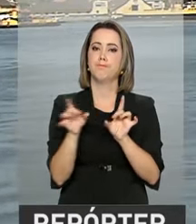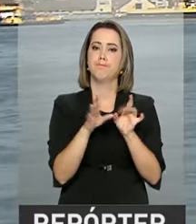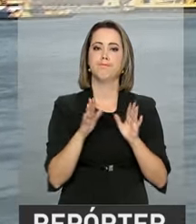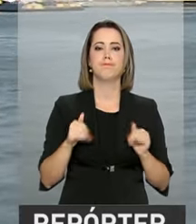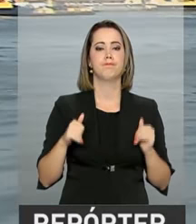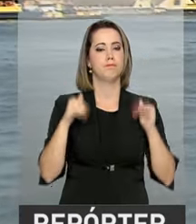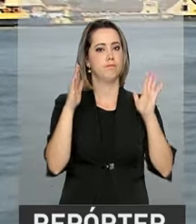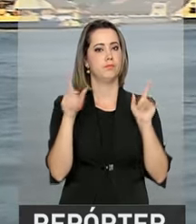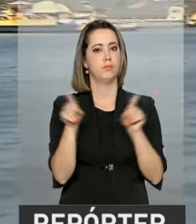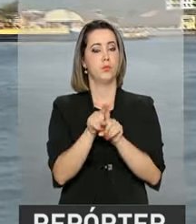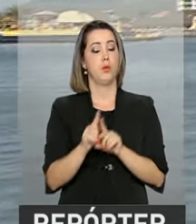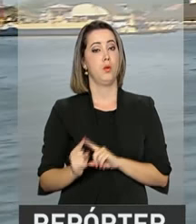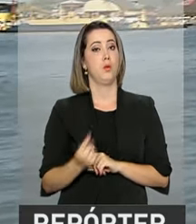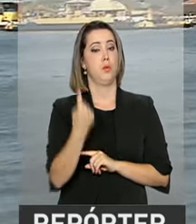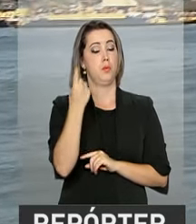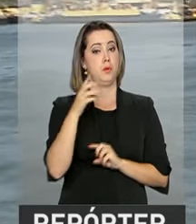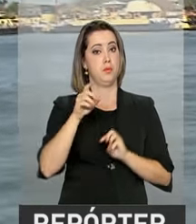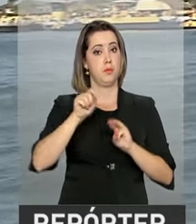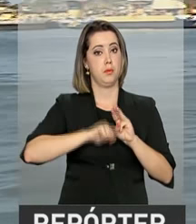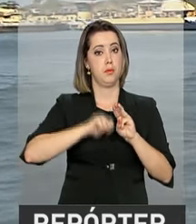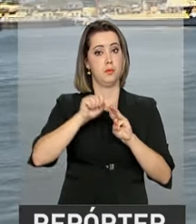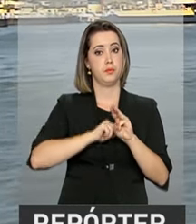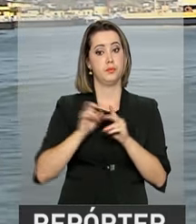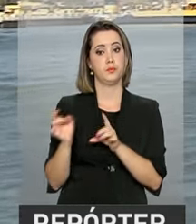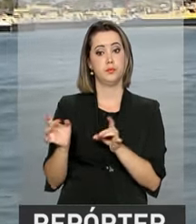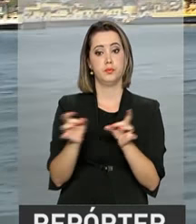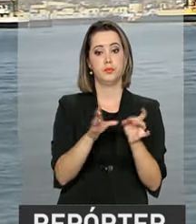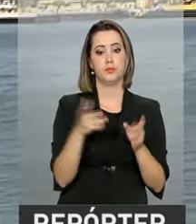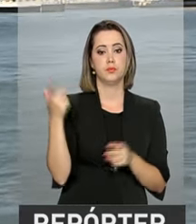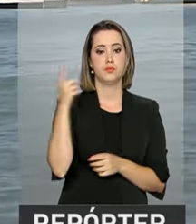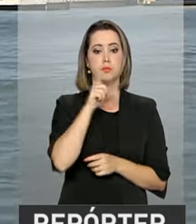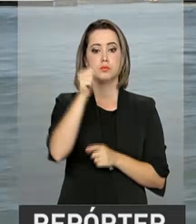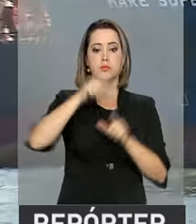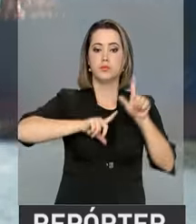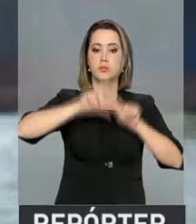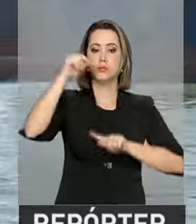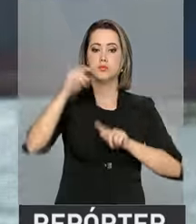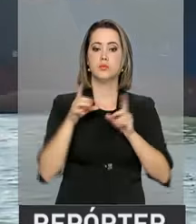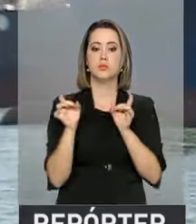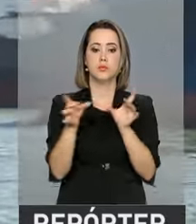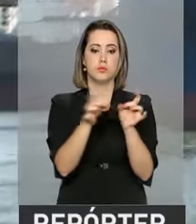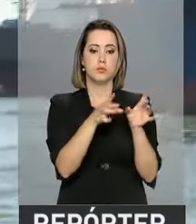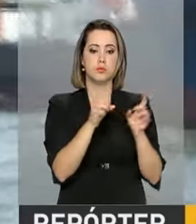primeiro trimestre, as vendas para fora do país registraram recorde, com a venda de